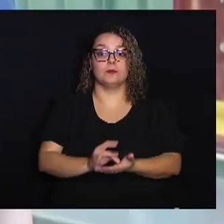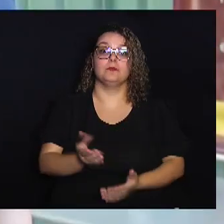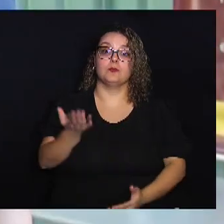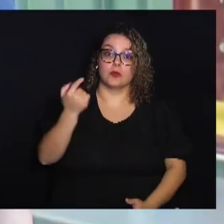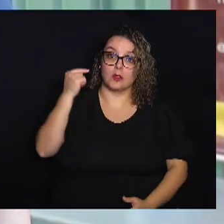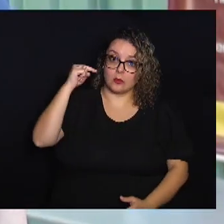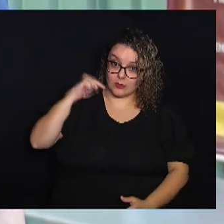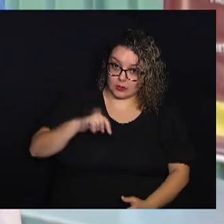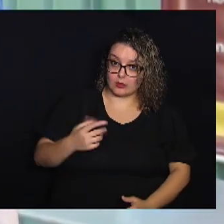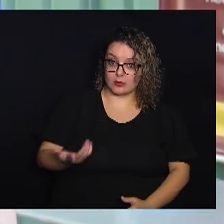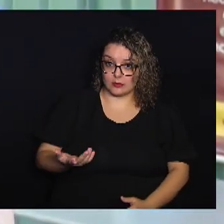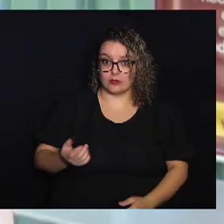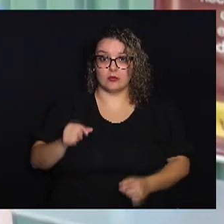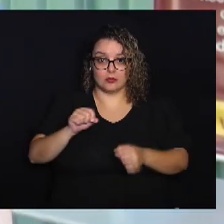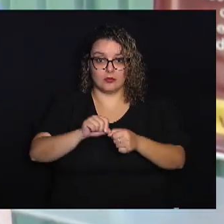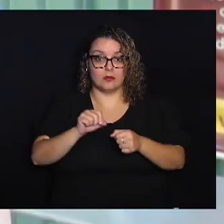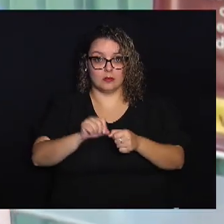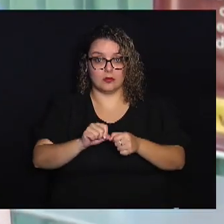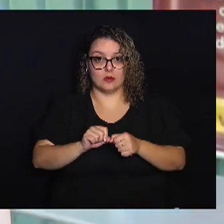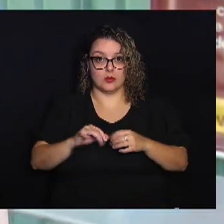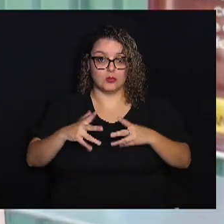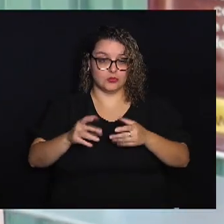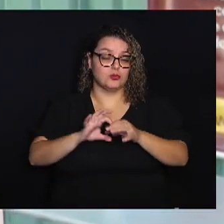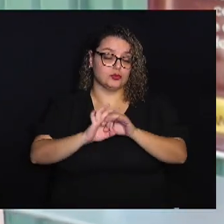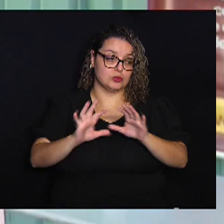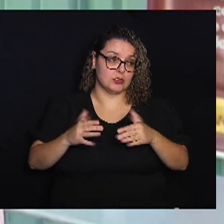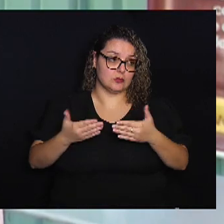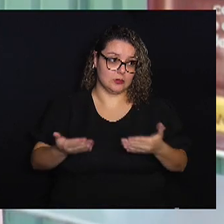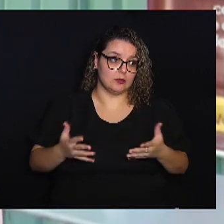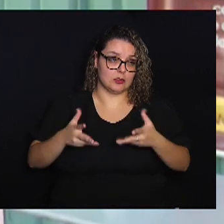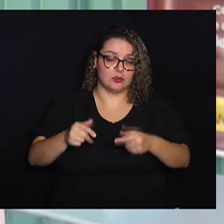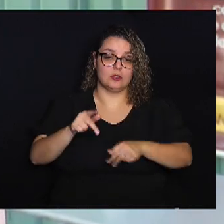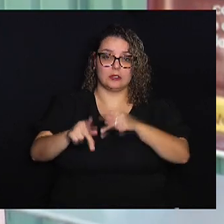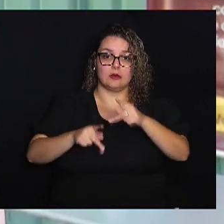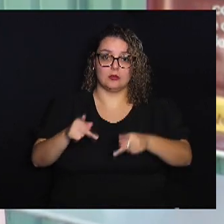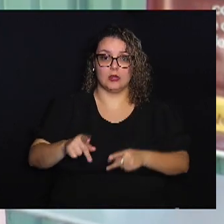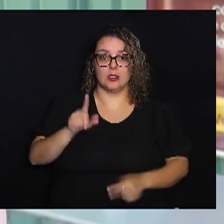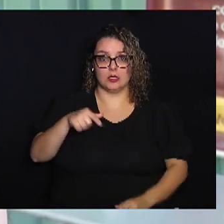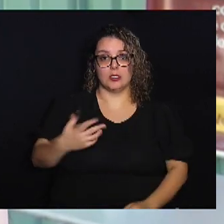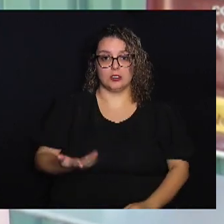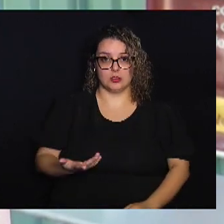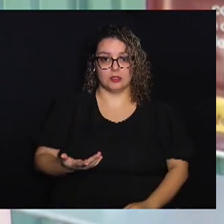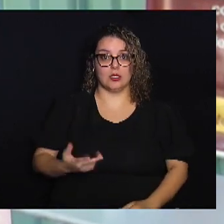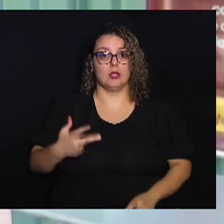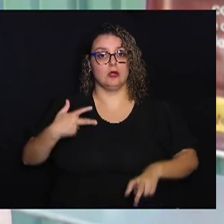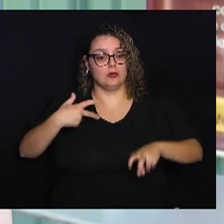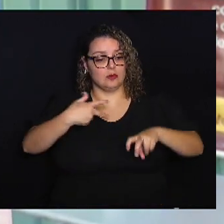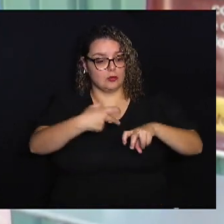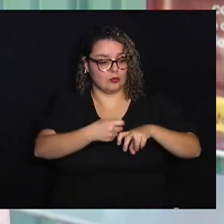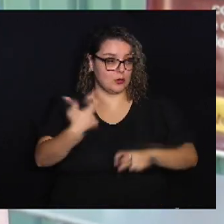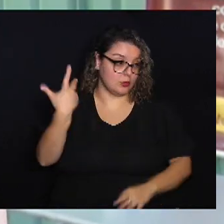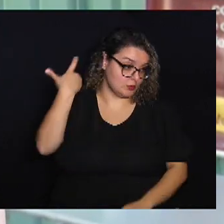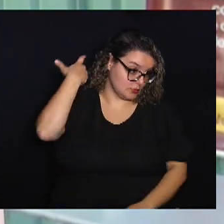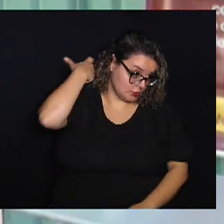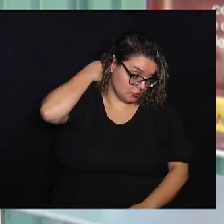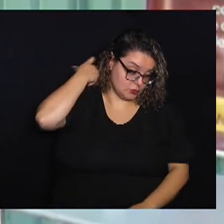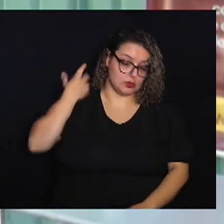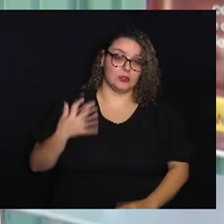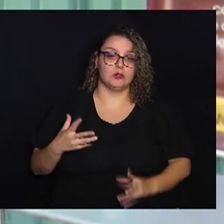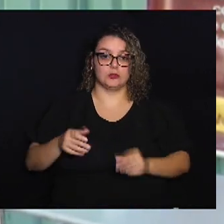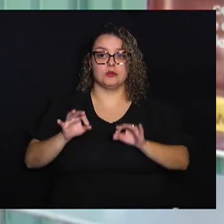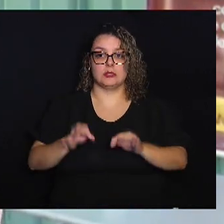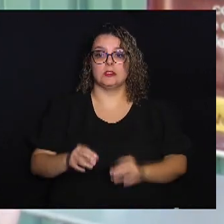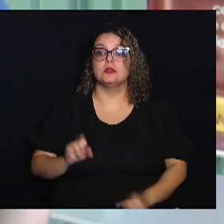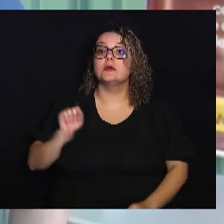venham e façam o que está disponível para toda a população, que é a microchipagem e a atualização das